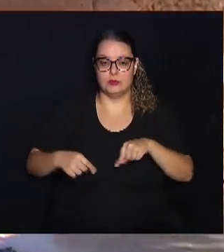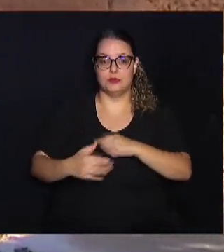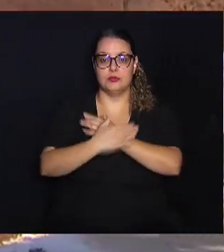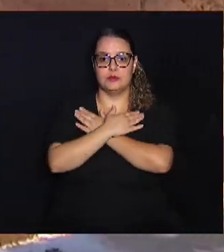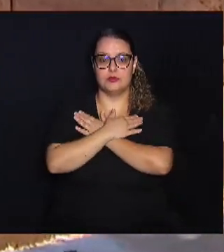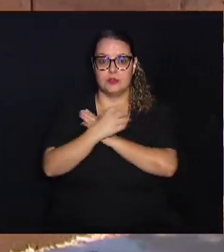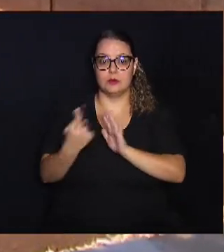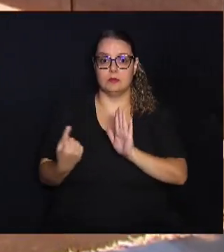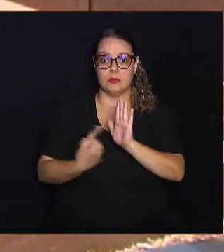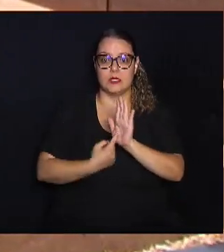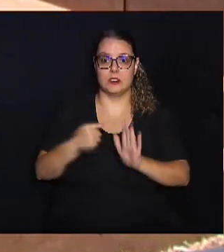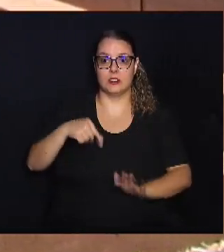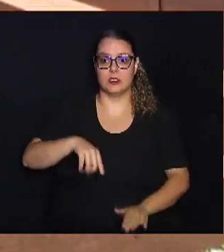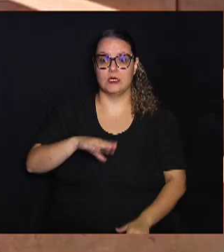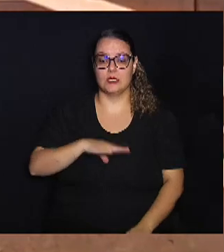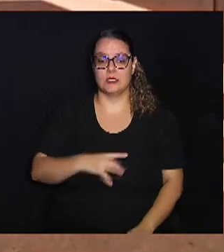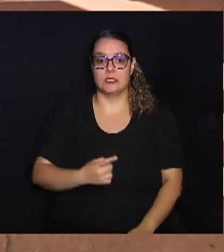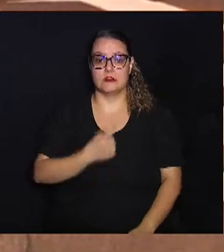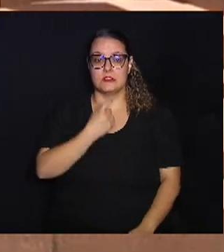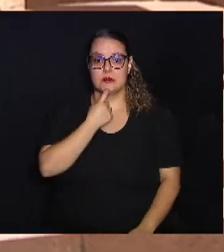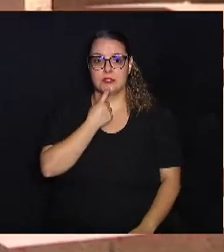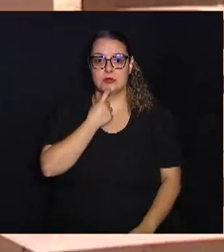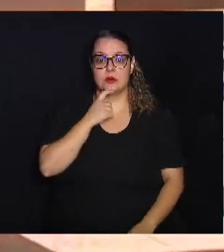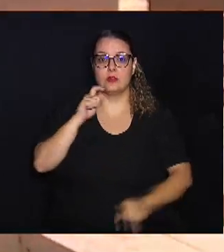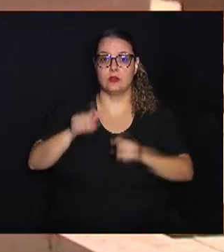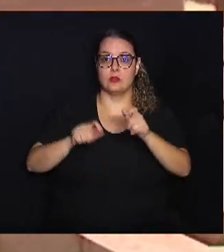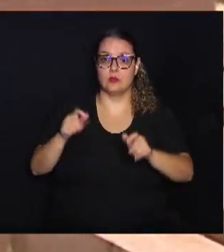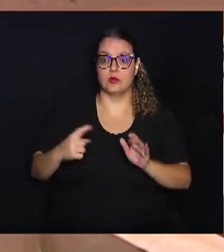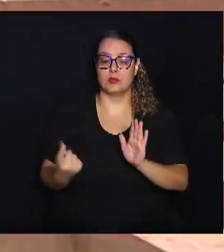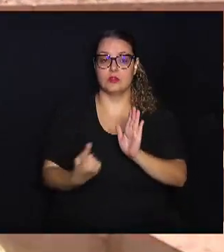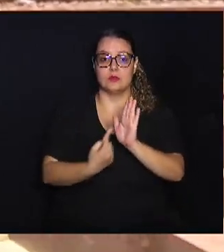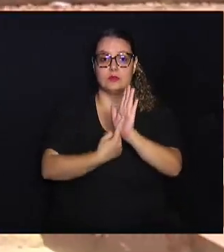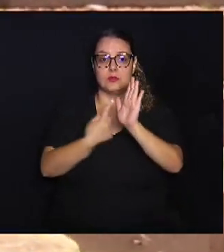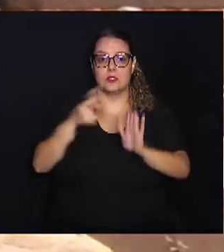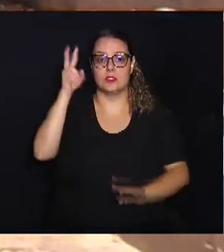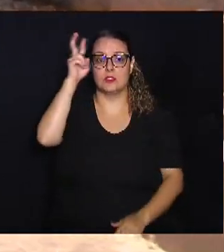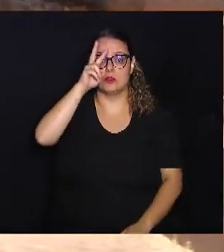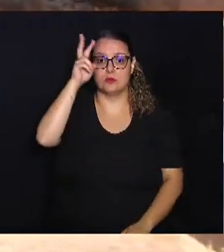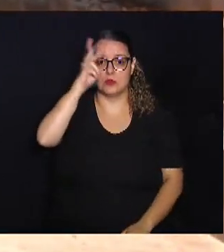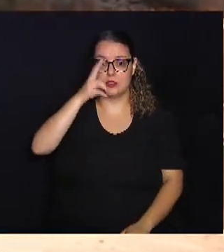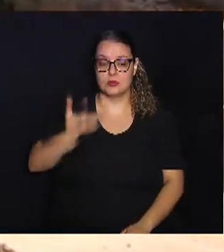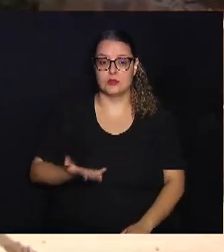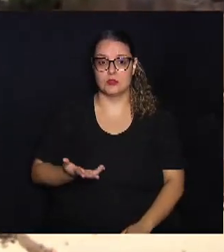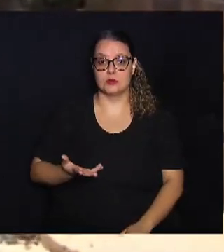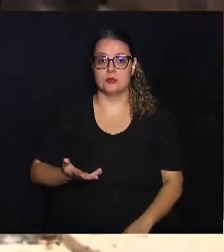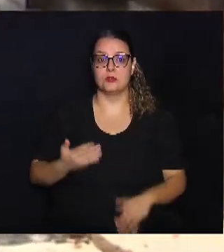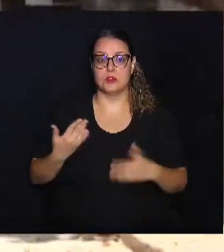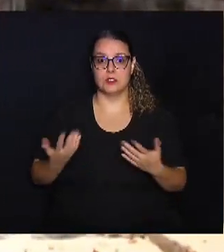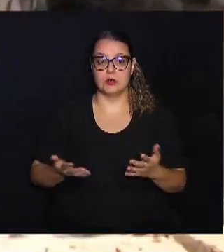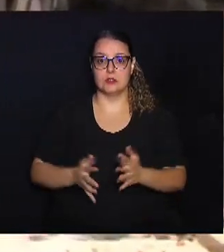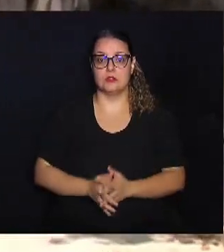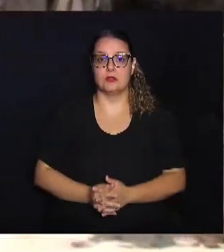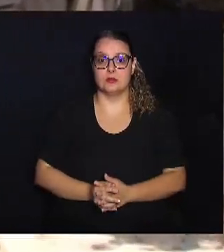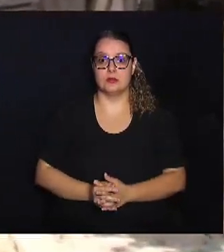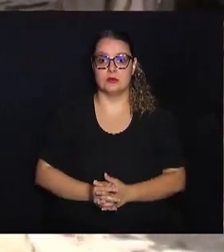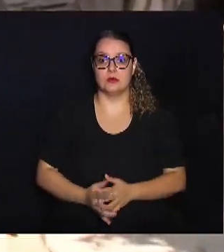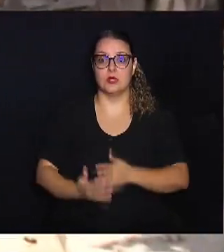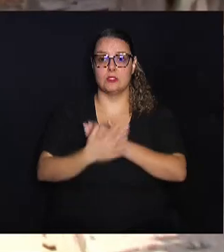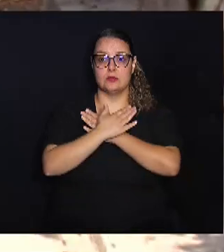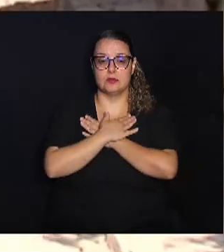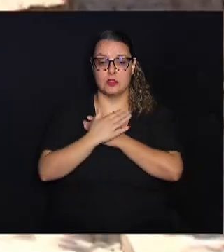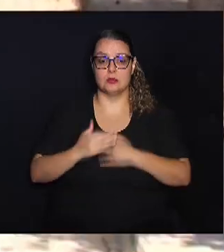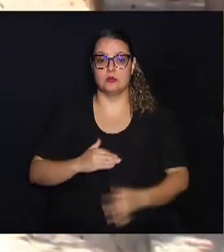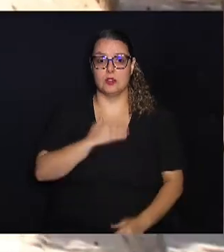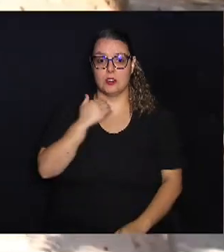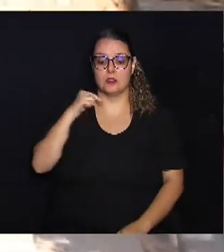marcantes aqui da cidade de Campinas, né? Pessoas que marcaram histórias e foram sepultadas aqui no Cemitério